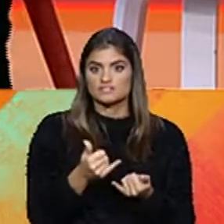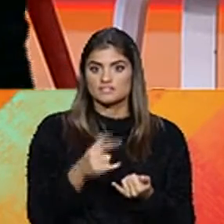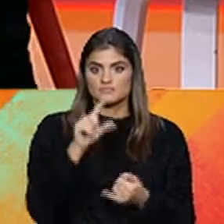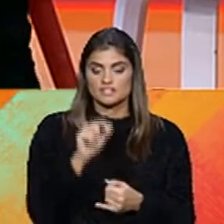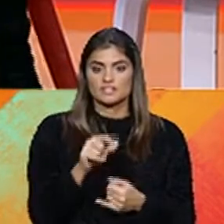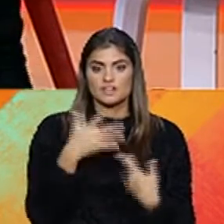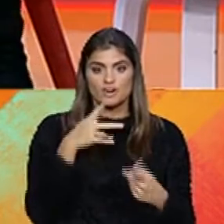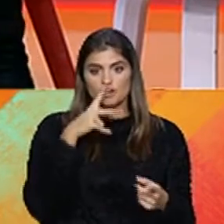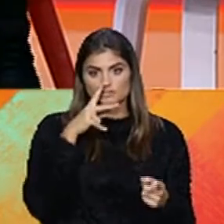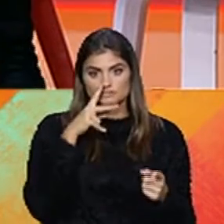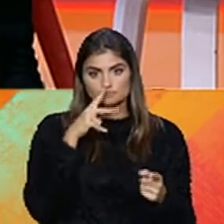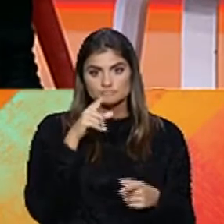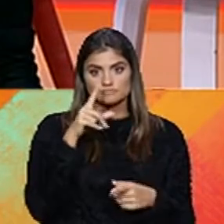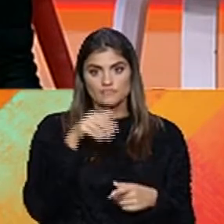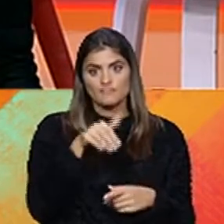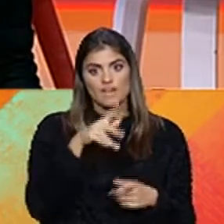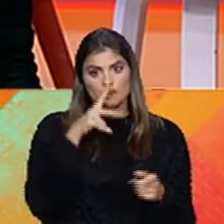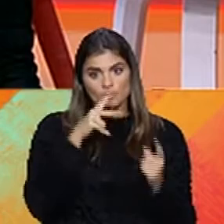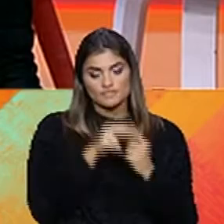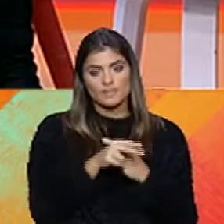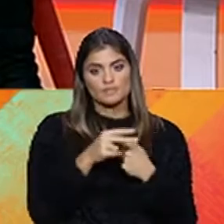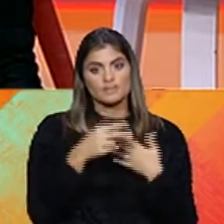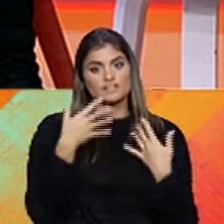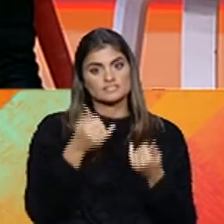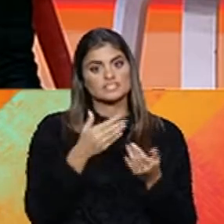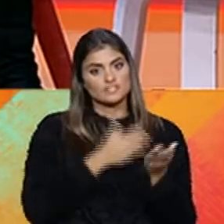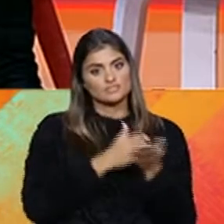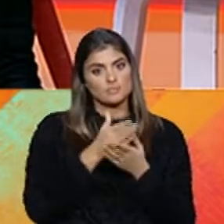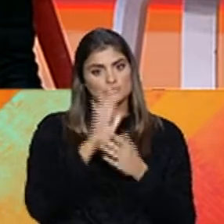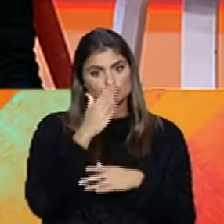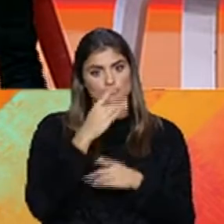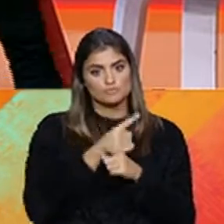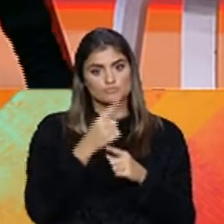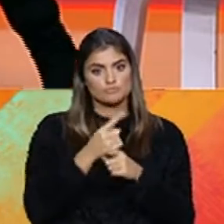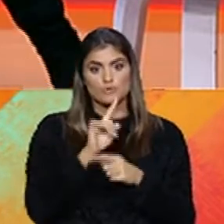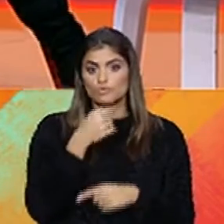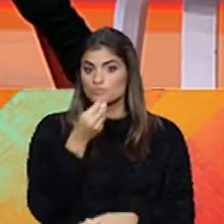fazer uma e depois que